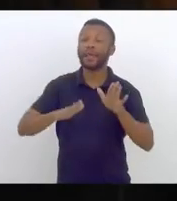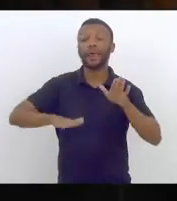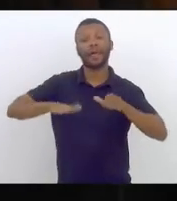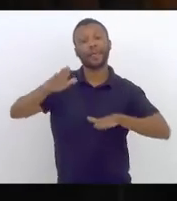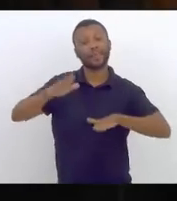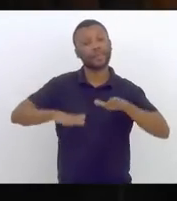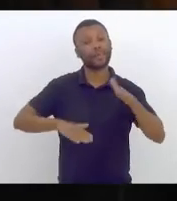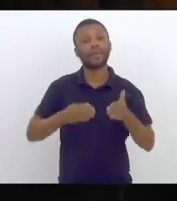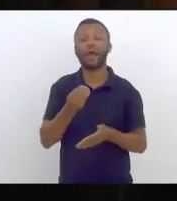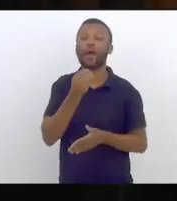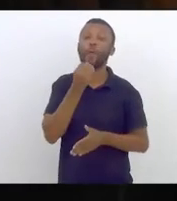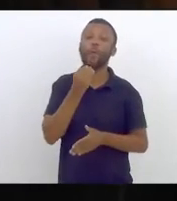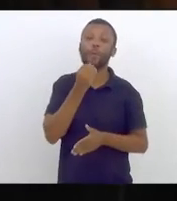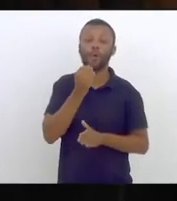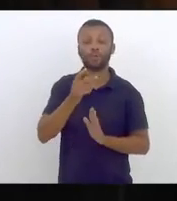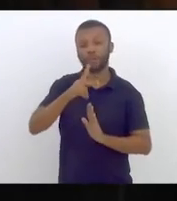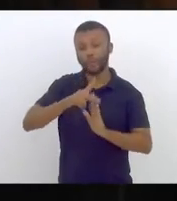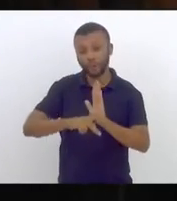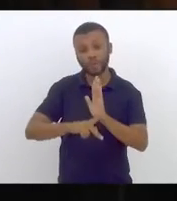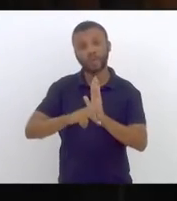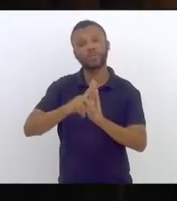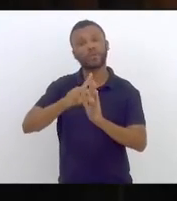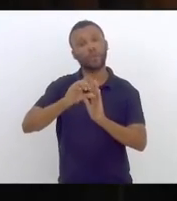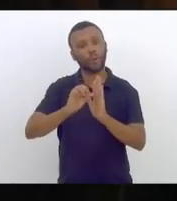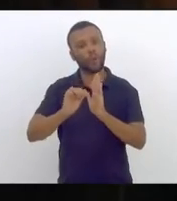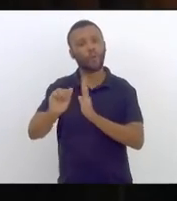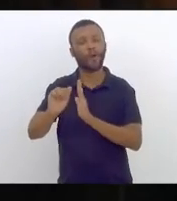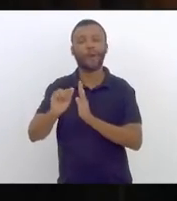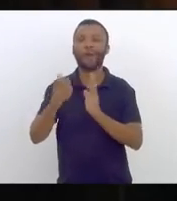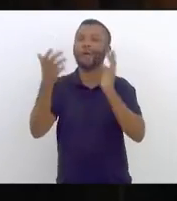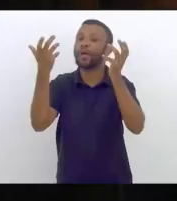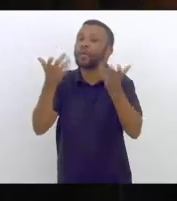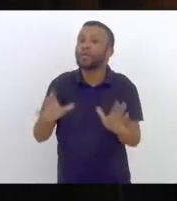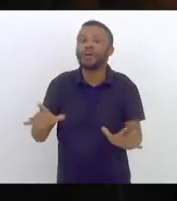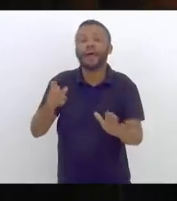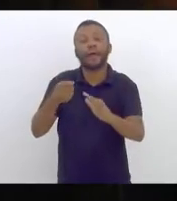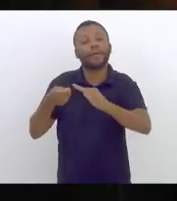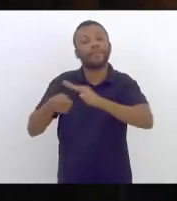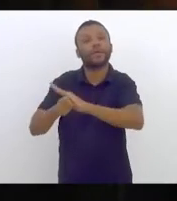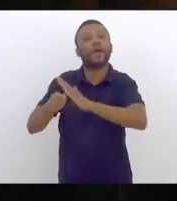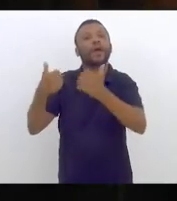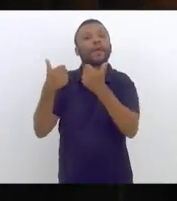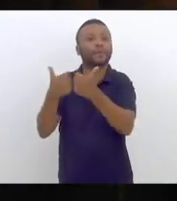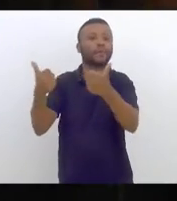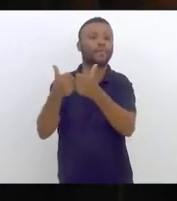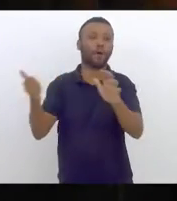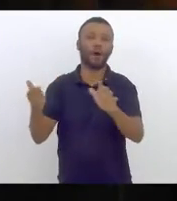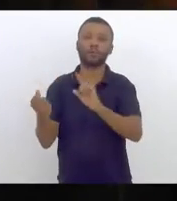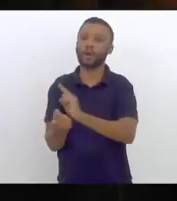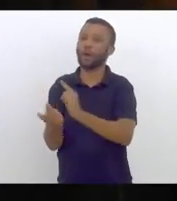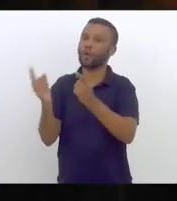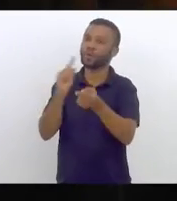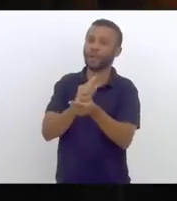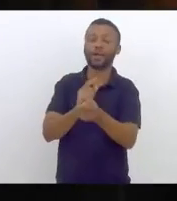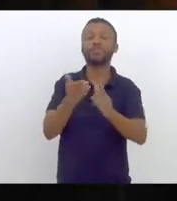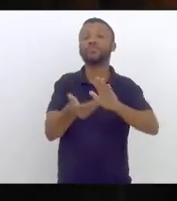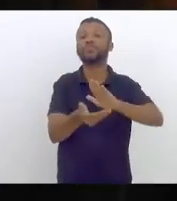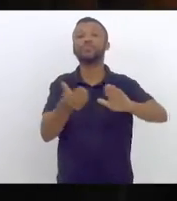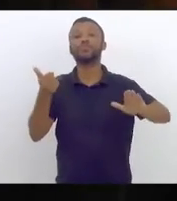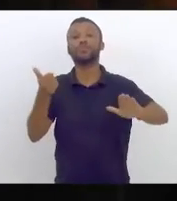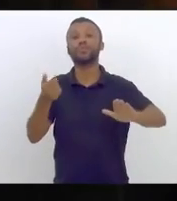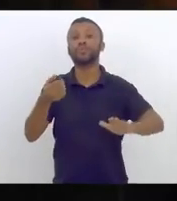demonstrou na piloa, não pretende investir em transporte público. Pelo contrário, retirou